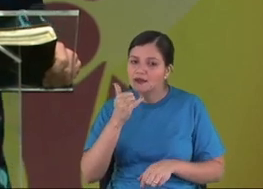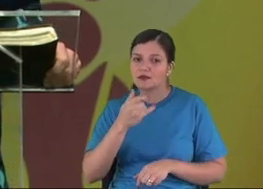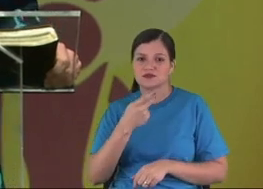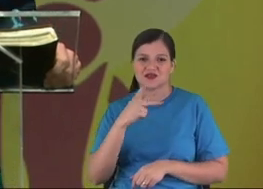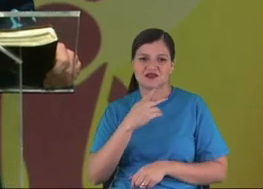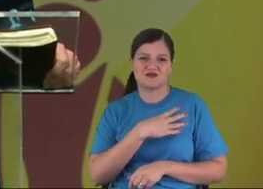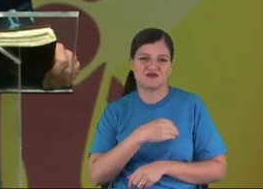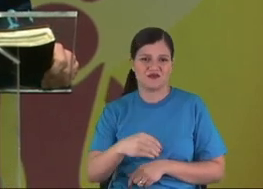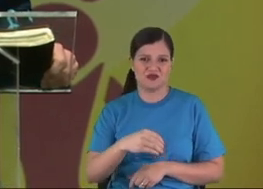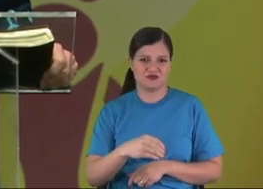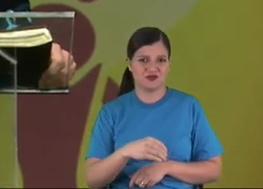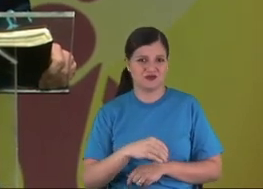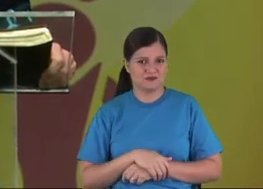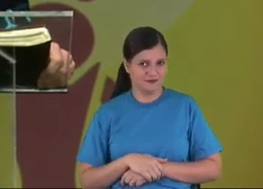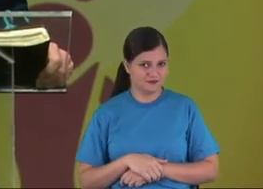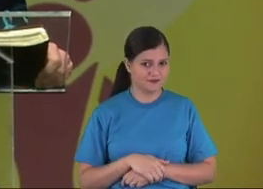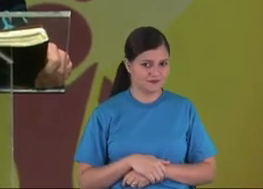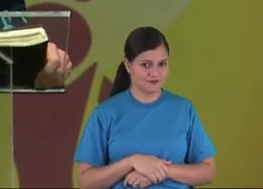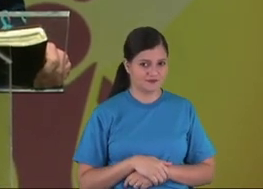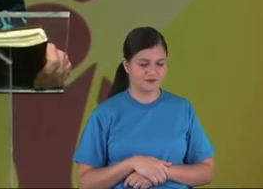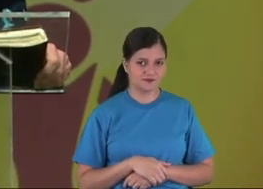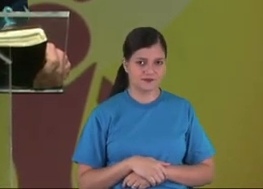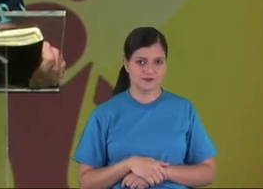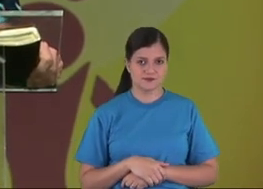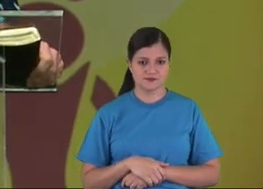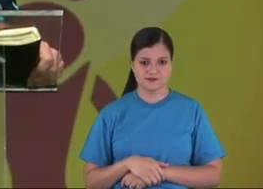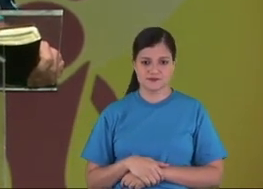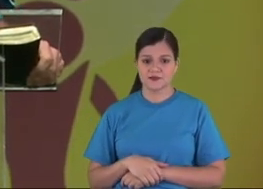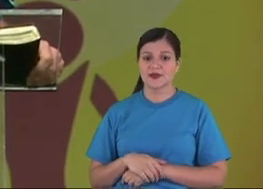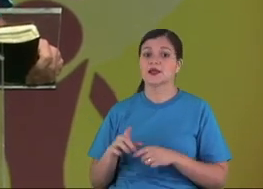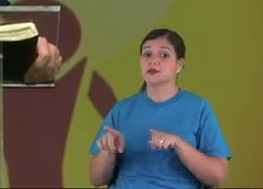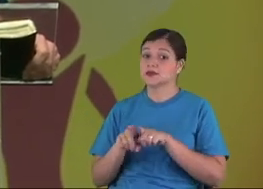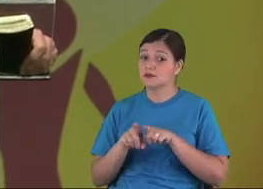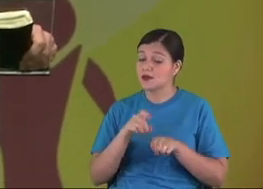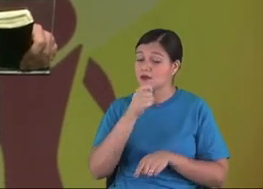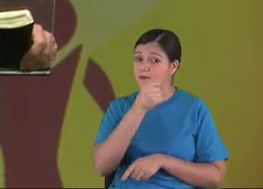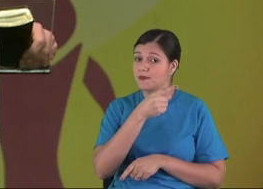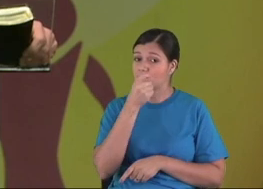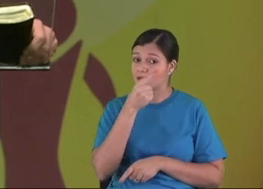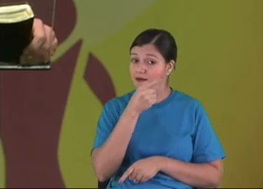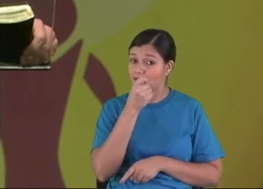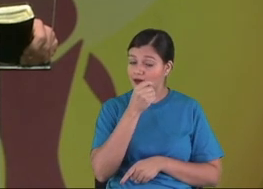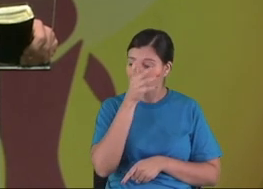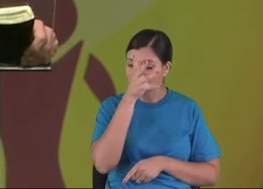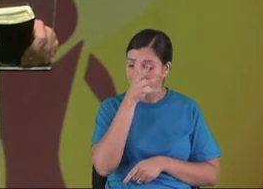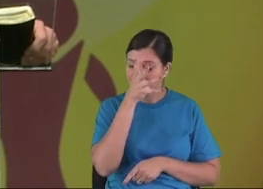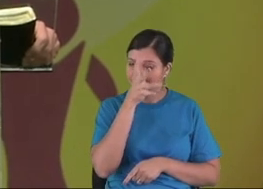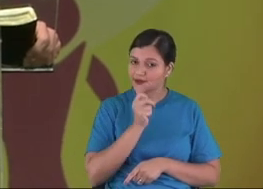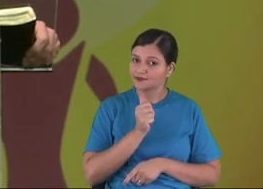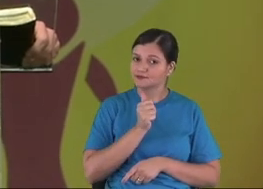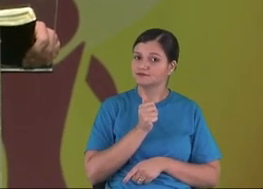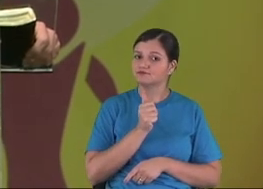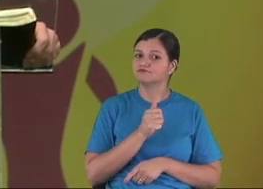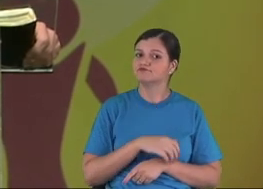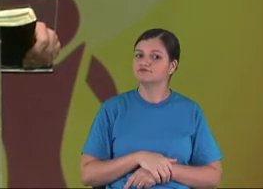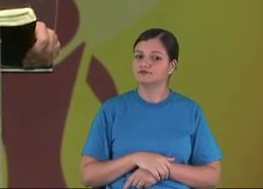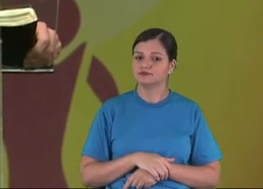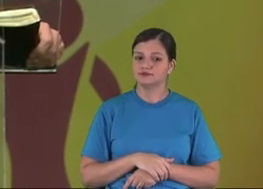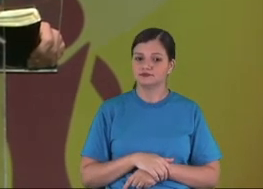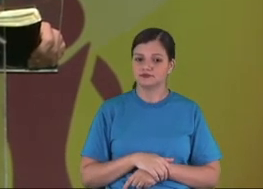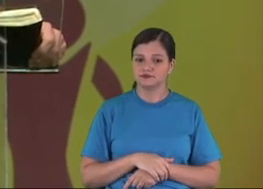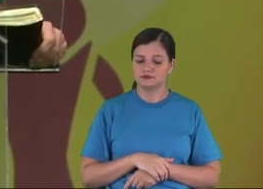seu vício de palavrões, como também de piadas indecentes, imorais.